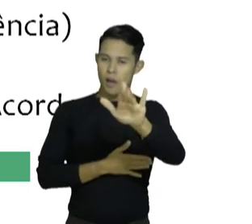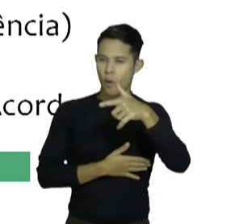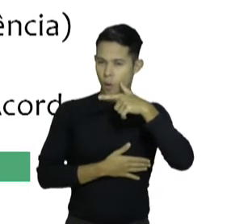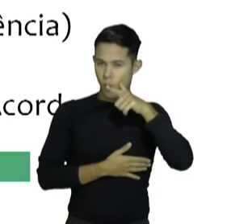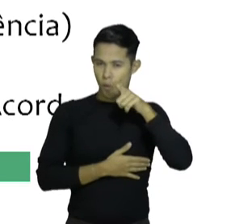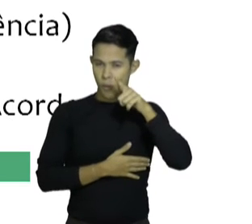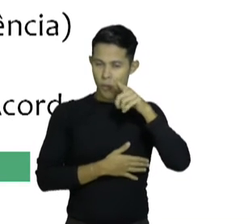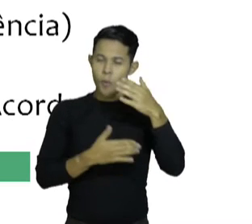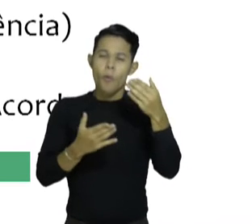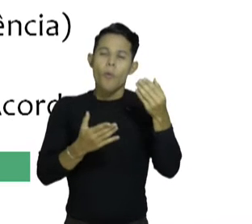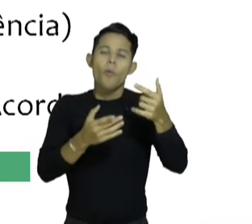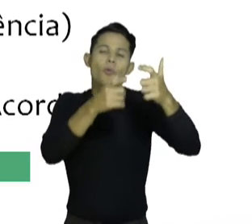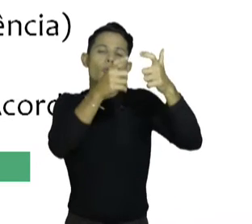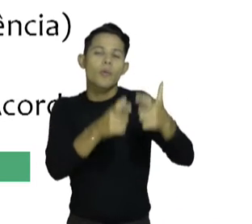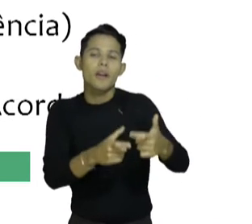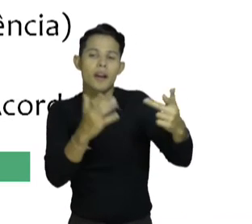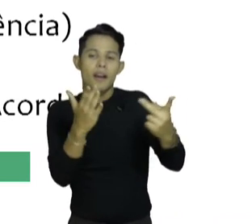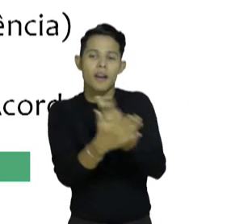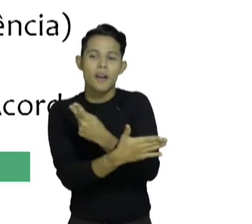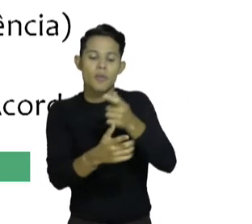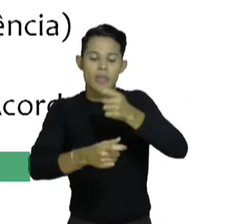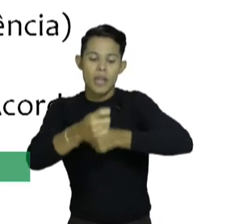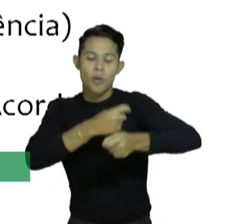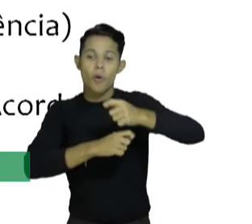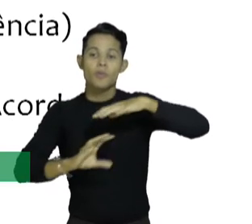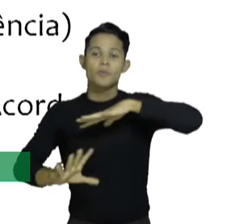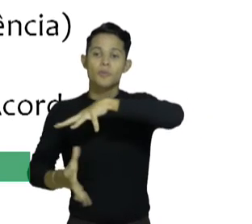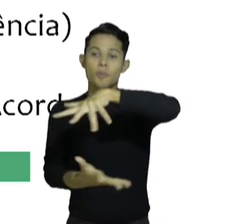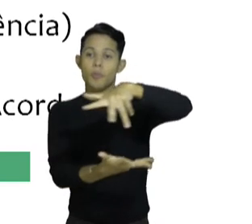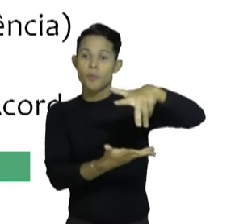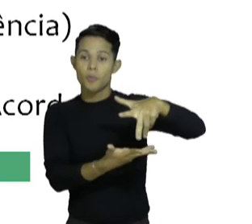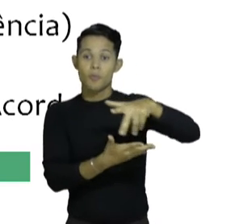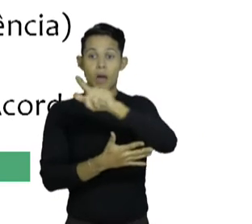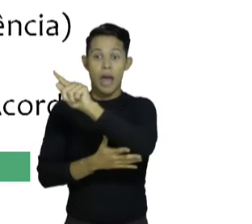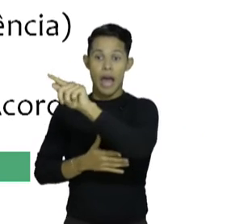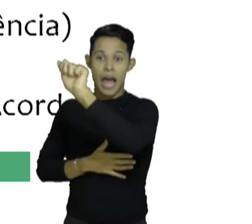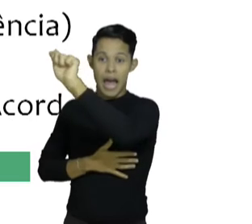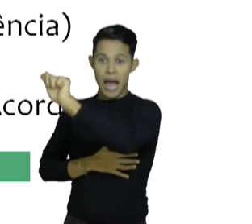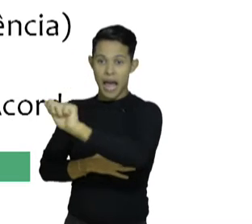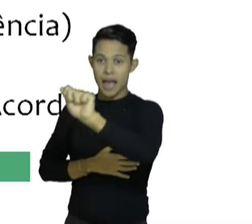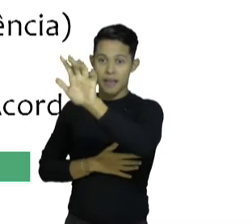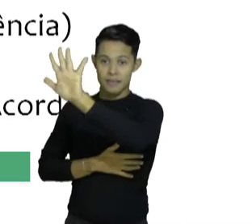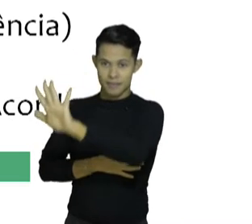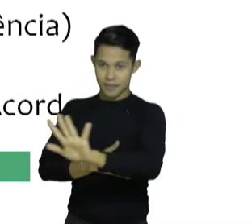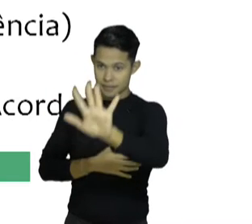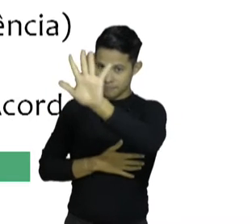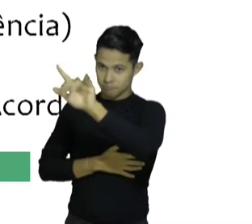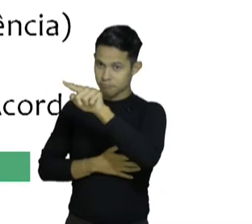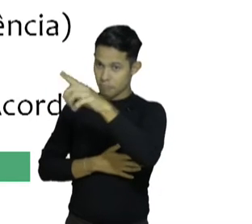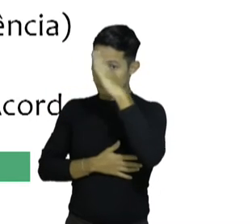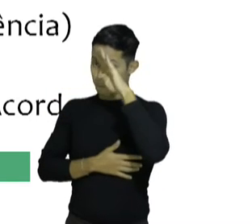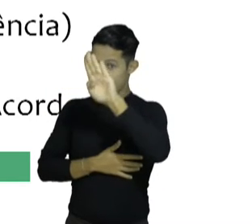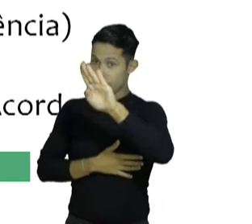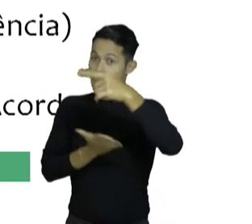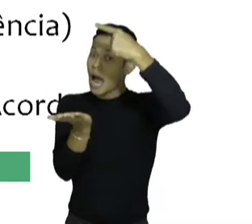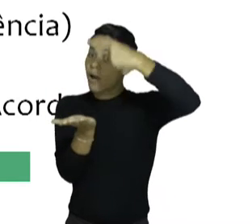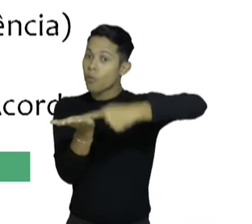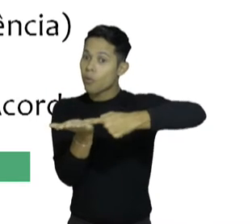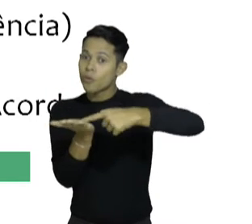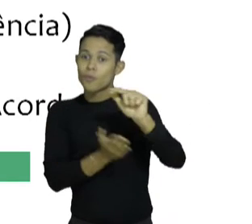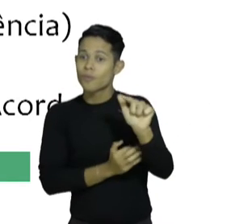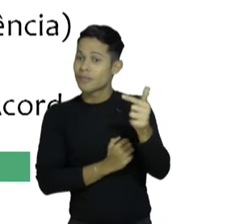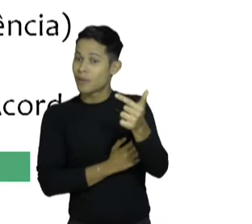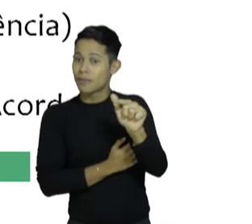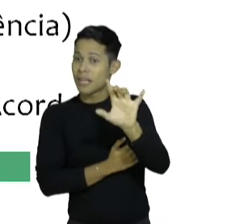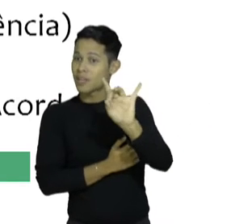econômico aonde estão acontecendo os negócios do mundo gente Ásia Qual é o acordo que nós podemos fazer com Ásia nenhum só com o